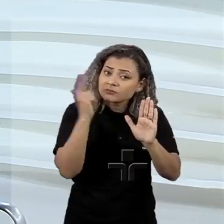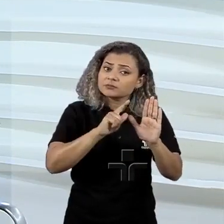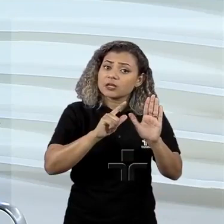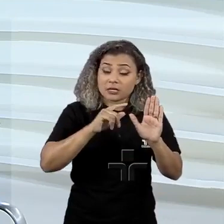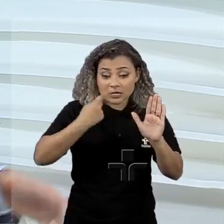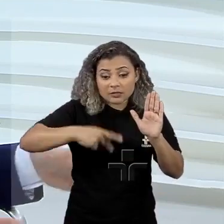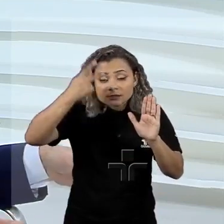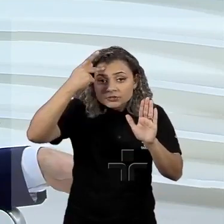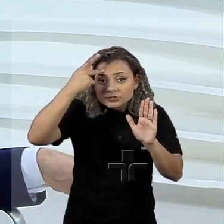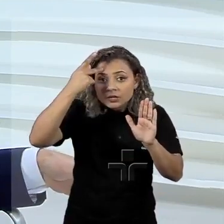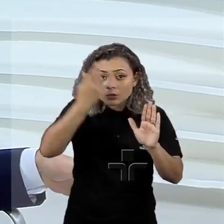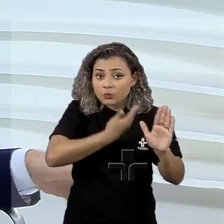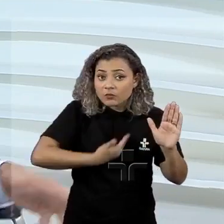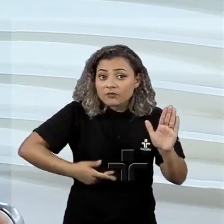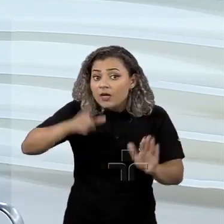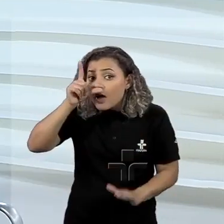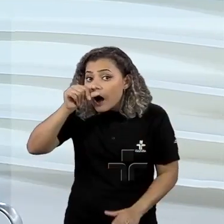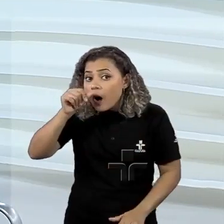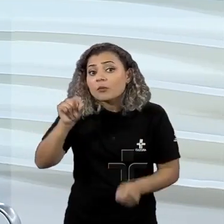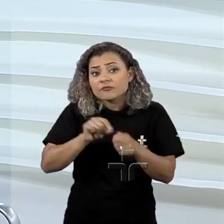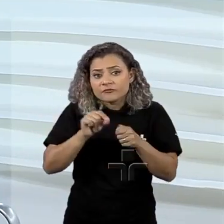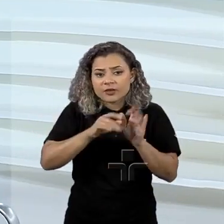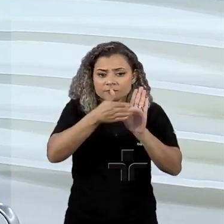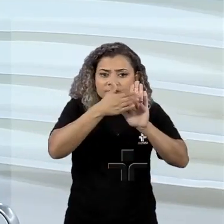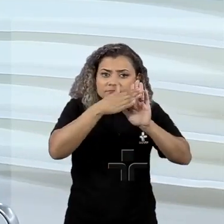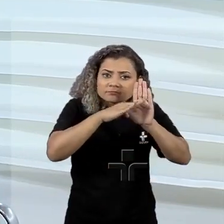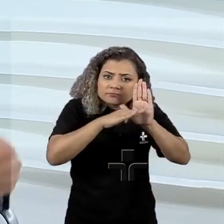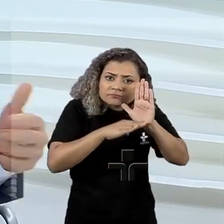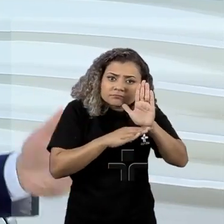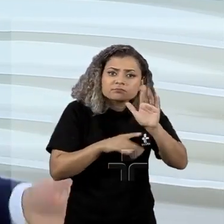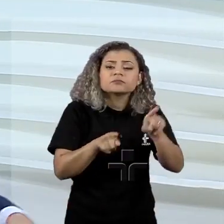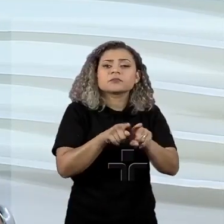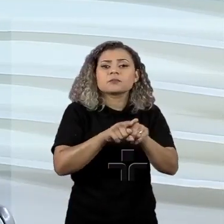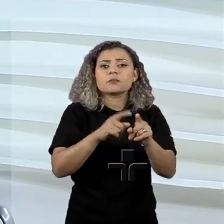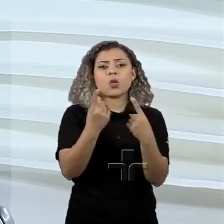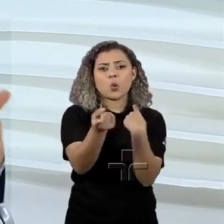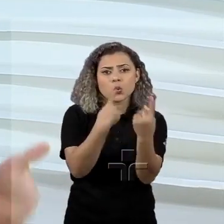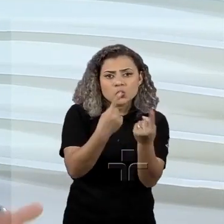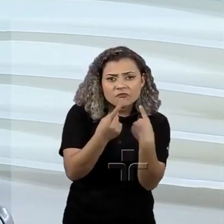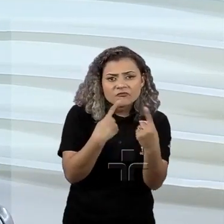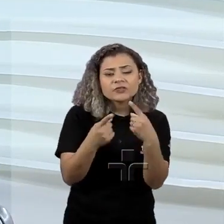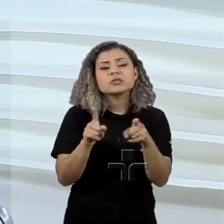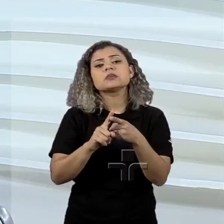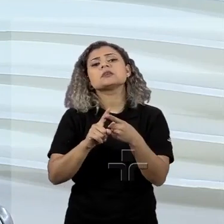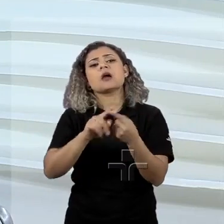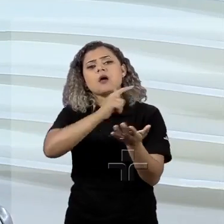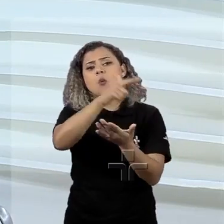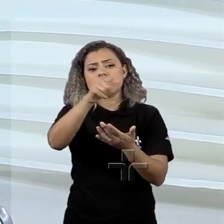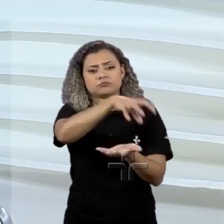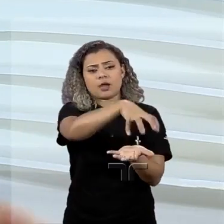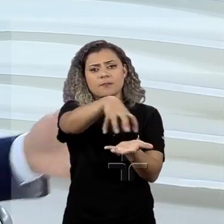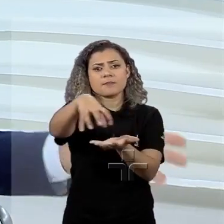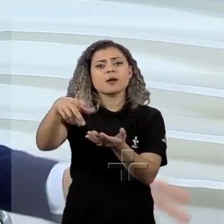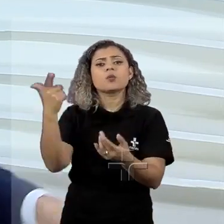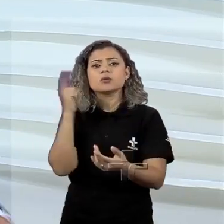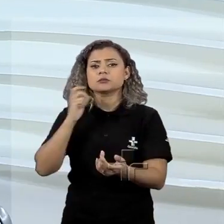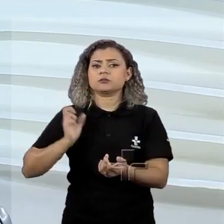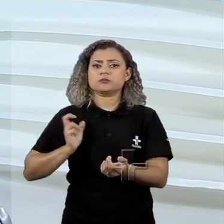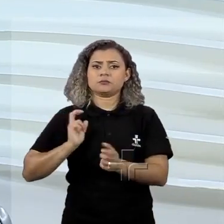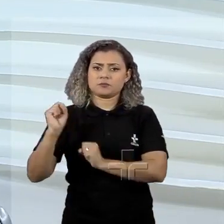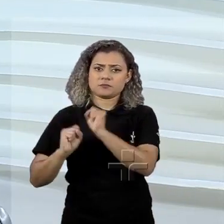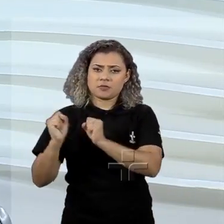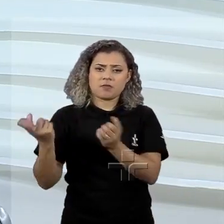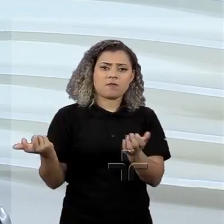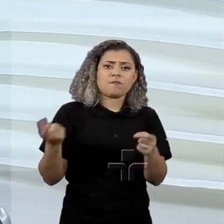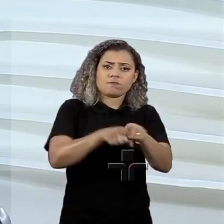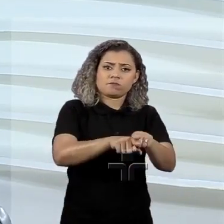Estado de São Paulo, o governador Alckmin, fez programas de desestatização aqui, em rodovias, em vários outros setores, em centros de